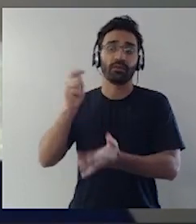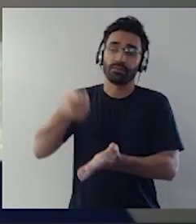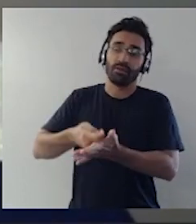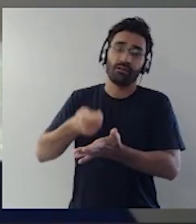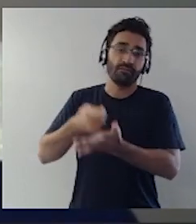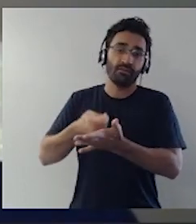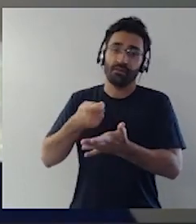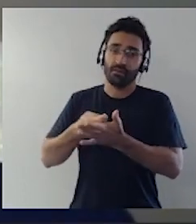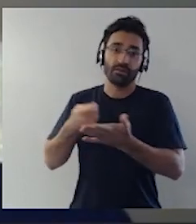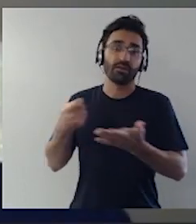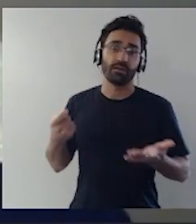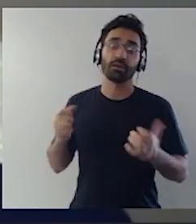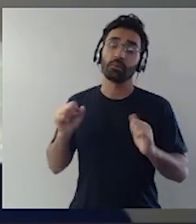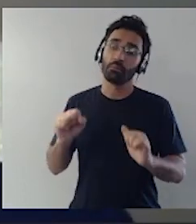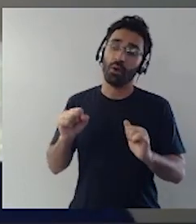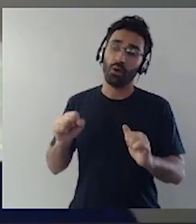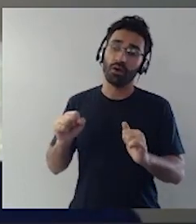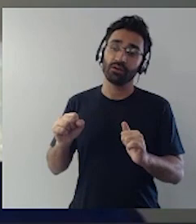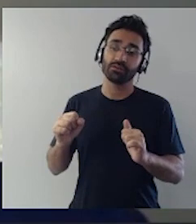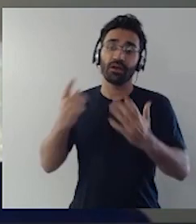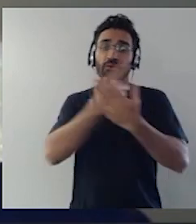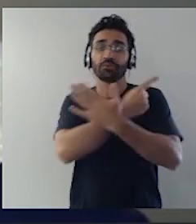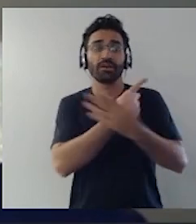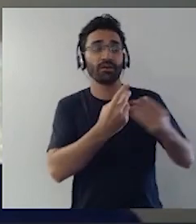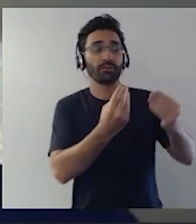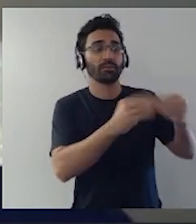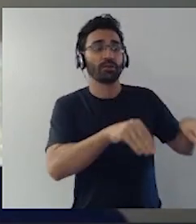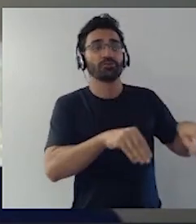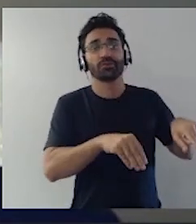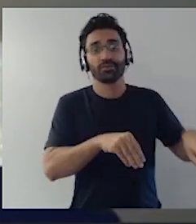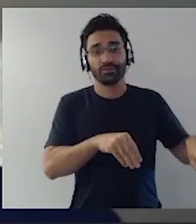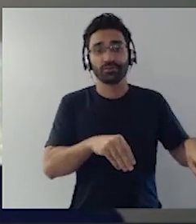tampouco oneram a vida dos particulares. É o direito administrativo.